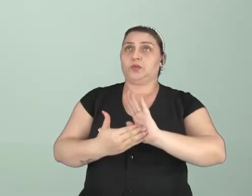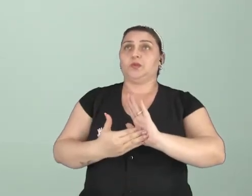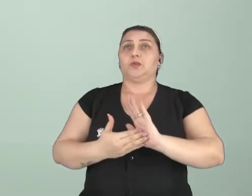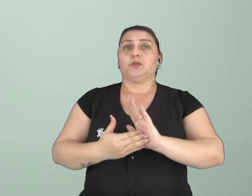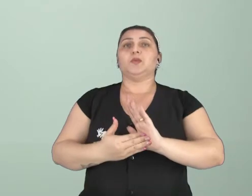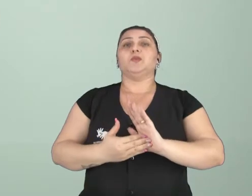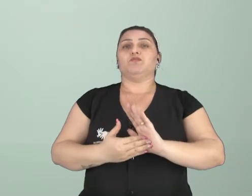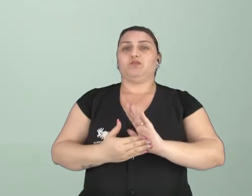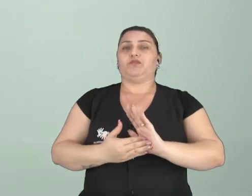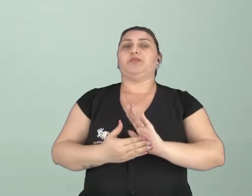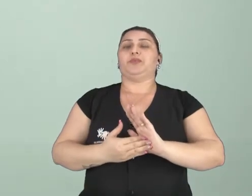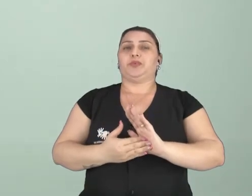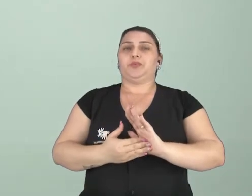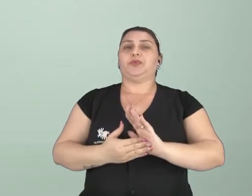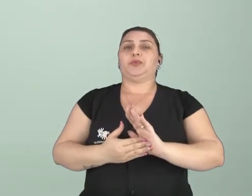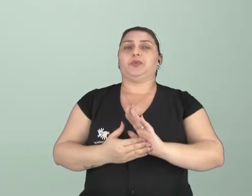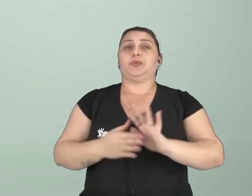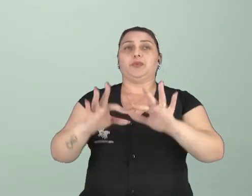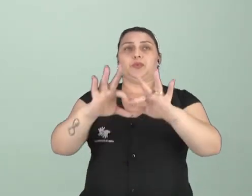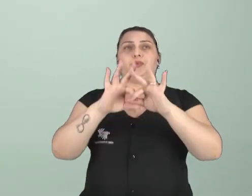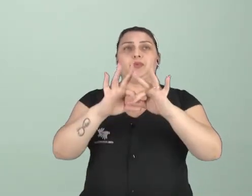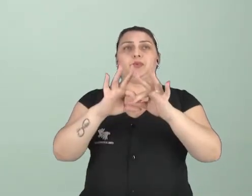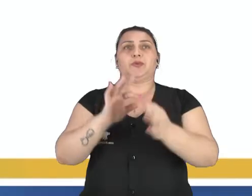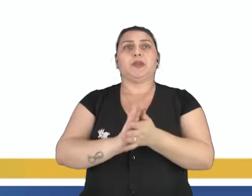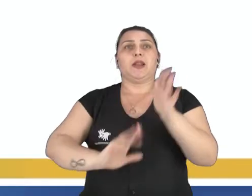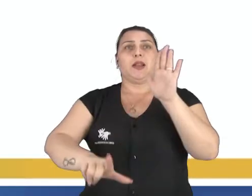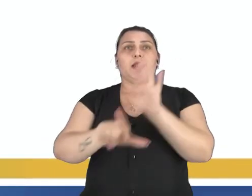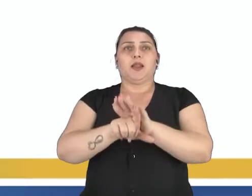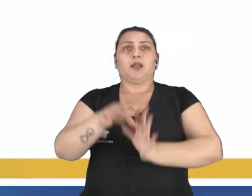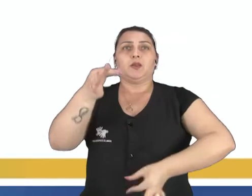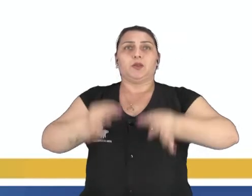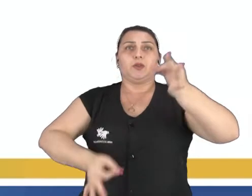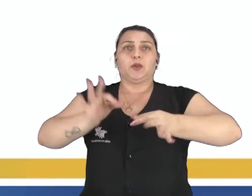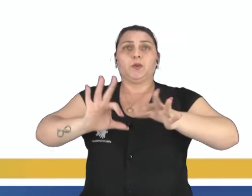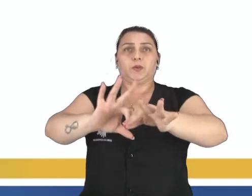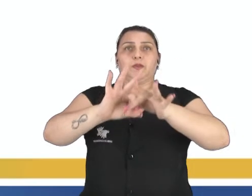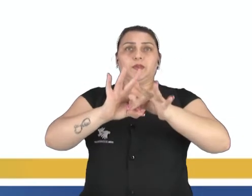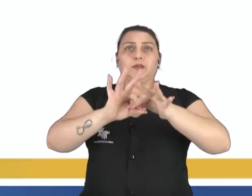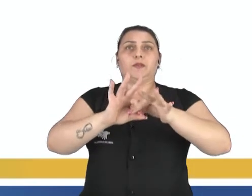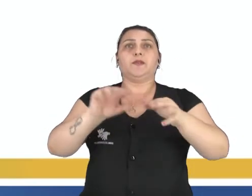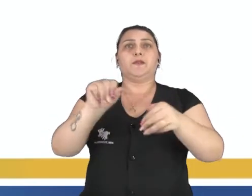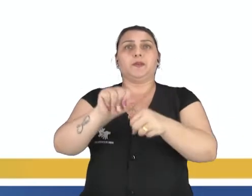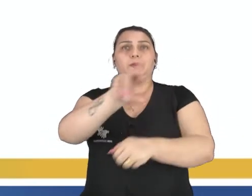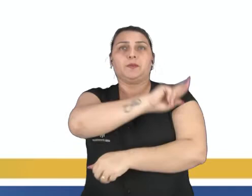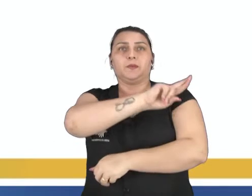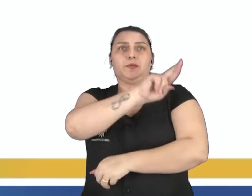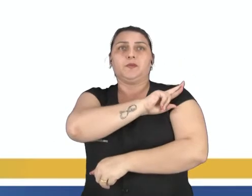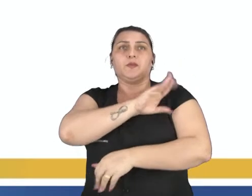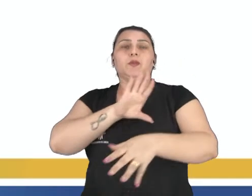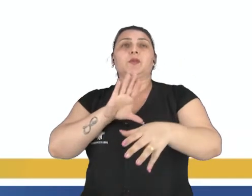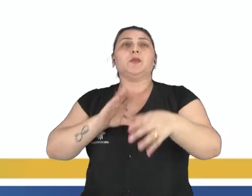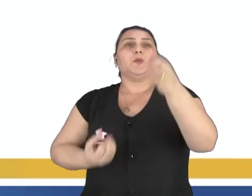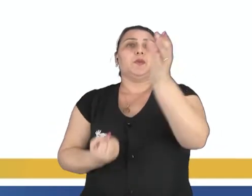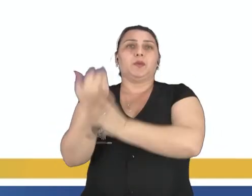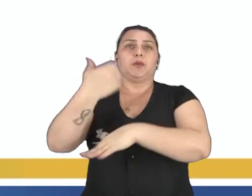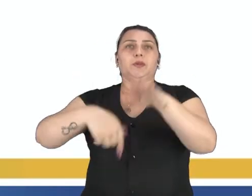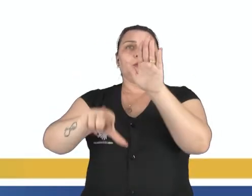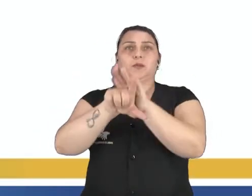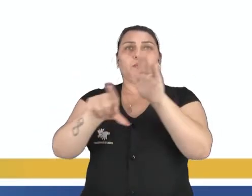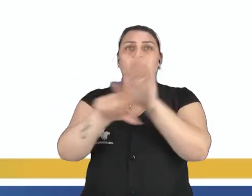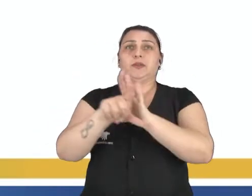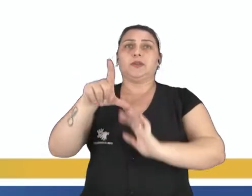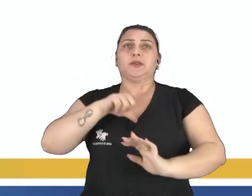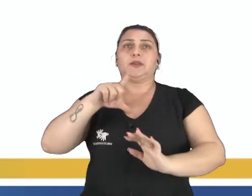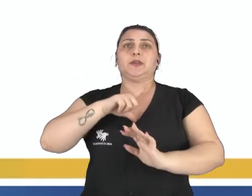tem um exército agora unificado. Leis e justiças unificadas que foram responsáveis pela formação de leis